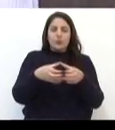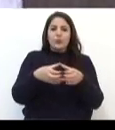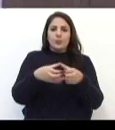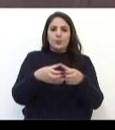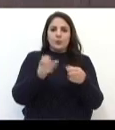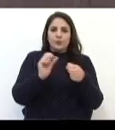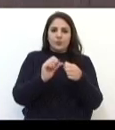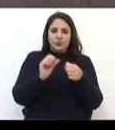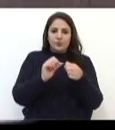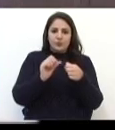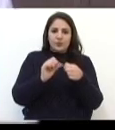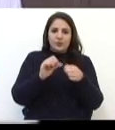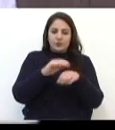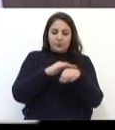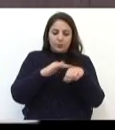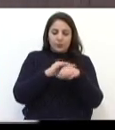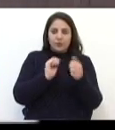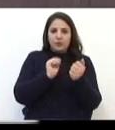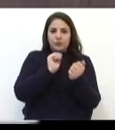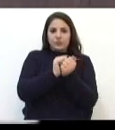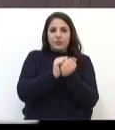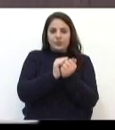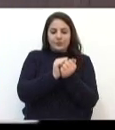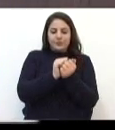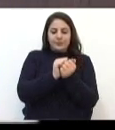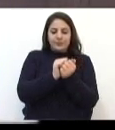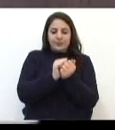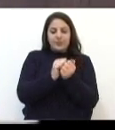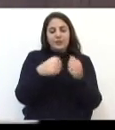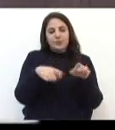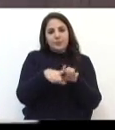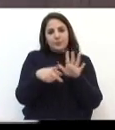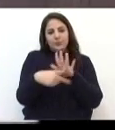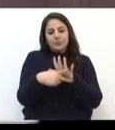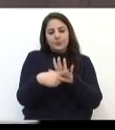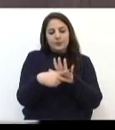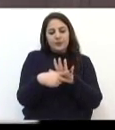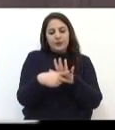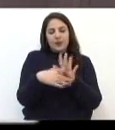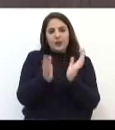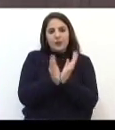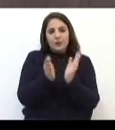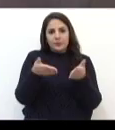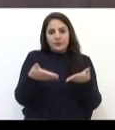veio promover esse diálogo junto com o Legislativo, propriamente a comissão,